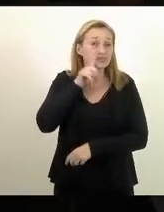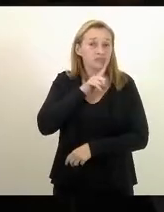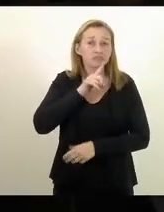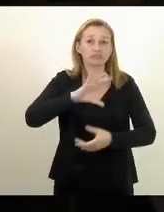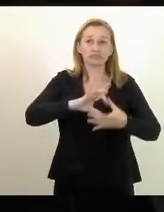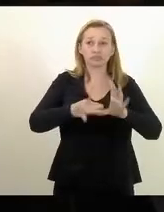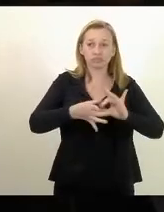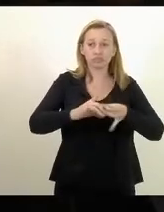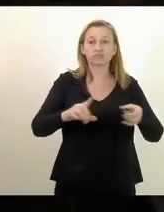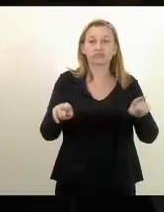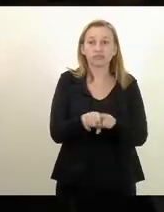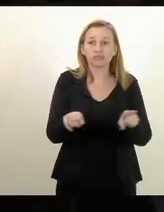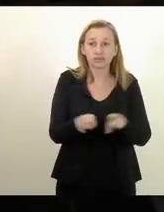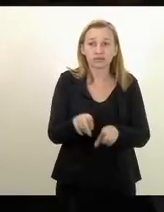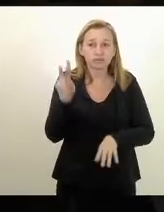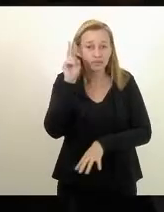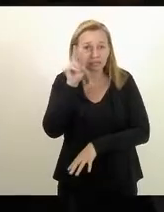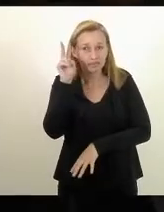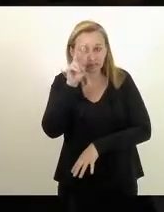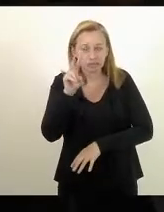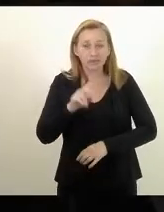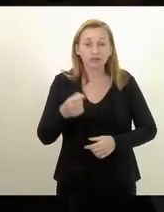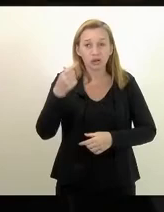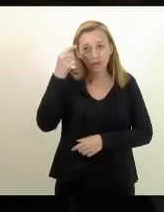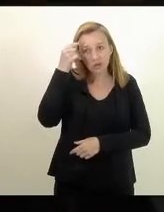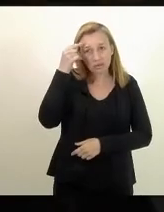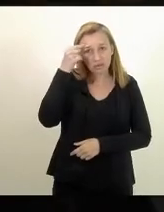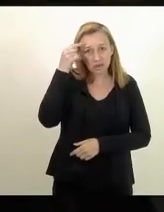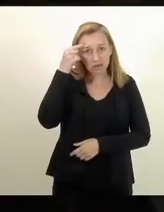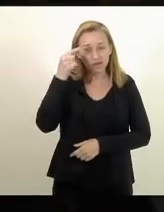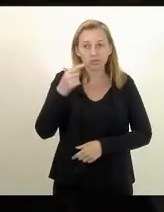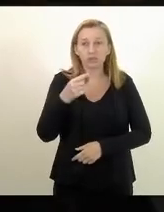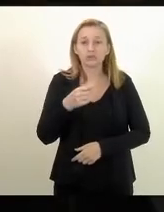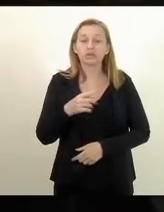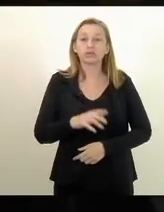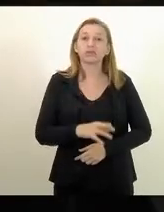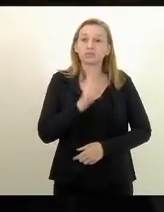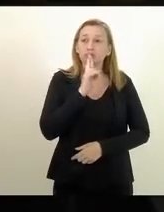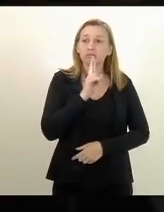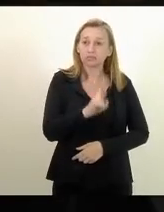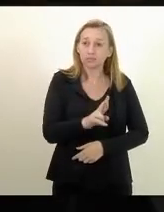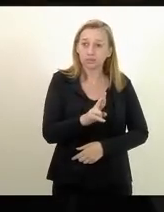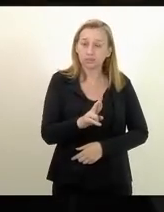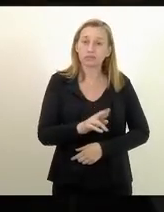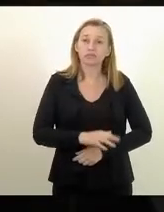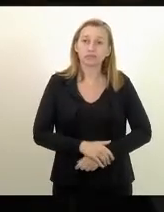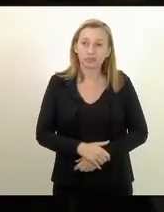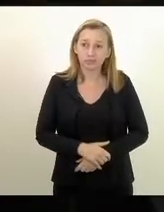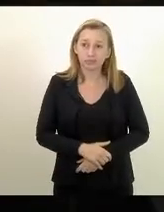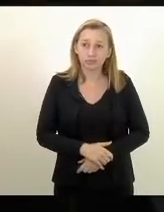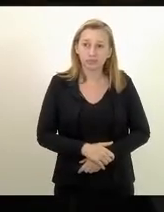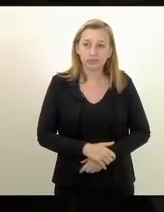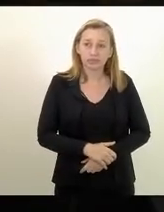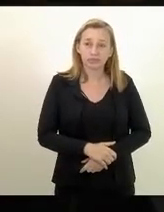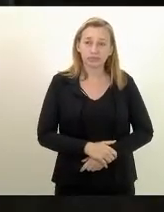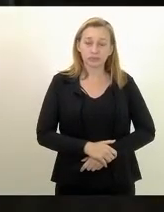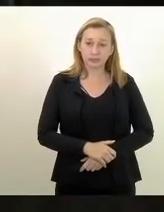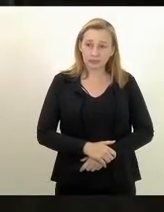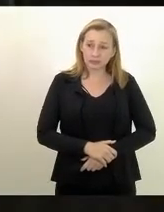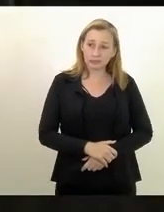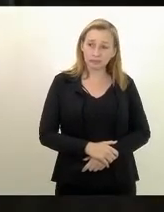e lembrar também que ali se revela e se reflete os resultados de um extremismo que deve ser combatido qualquer que seja a sua origem